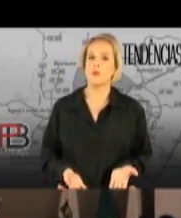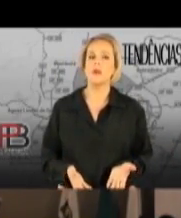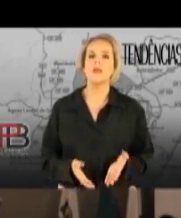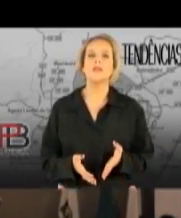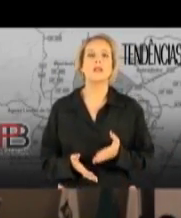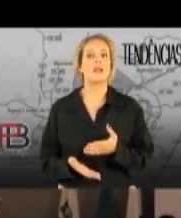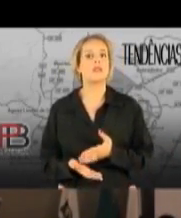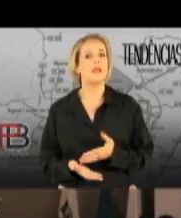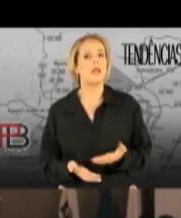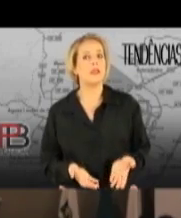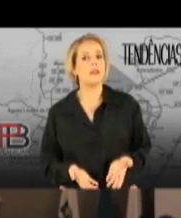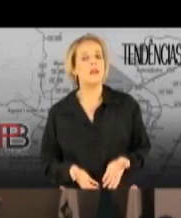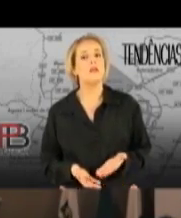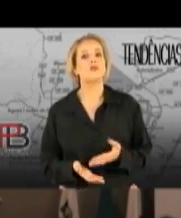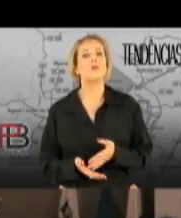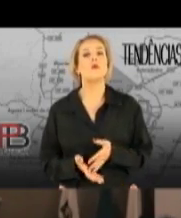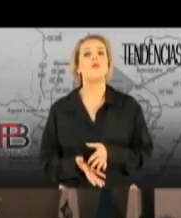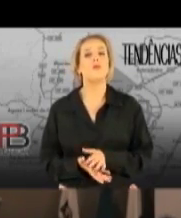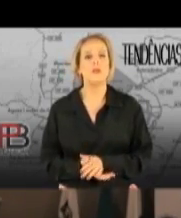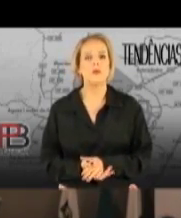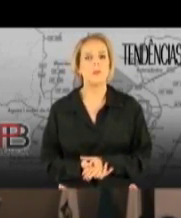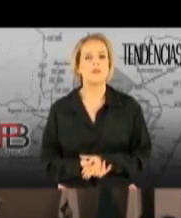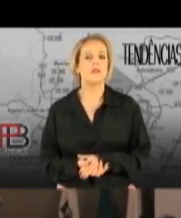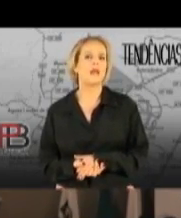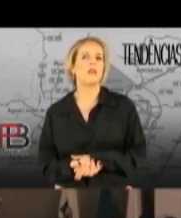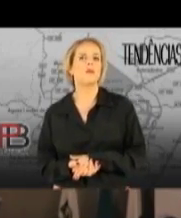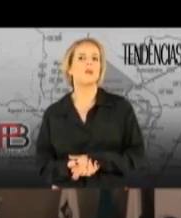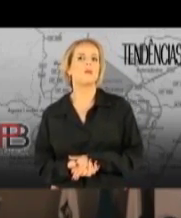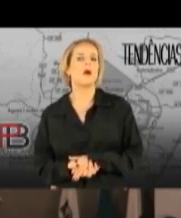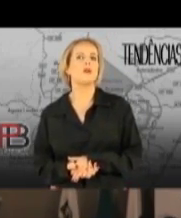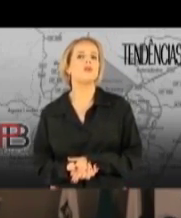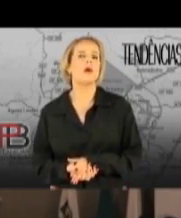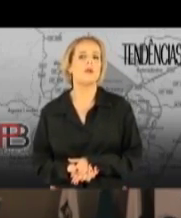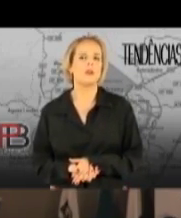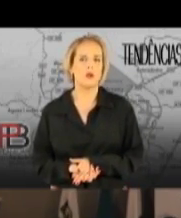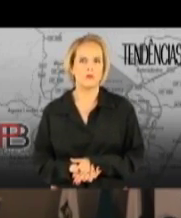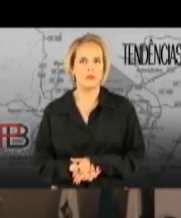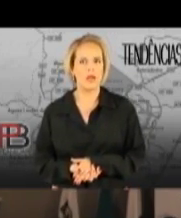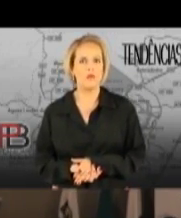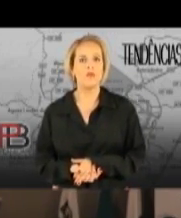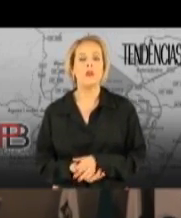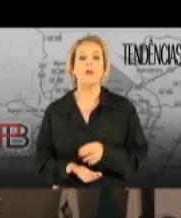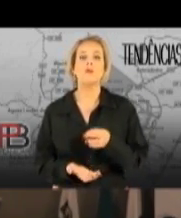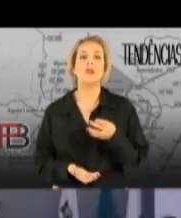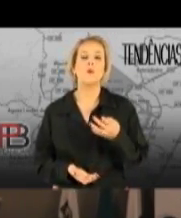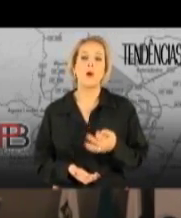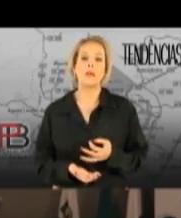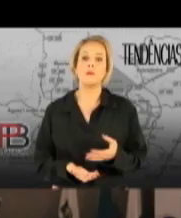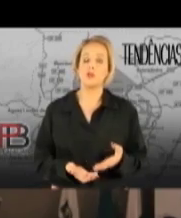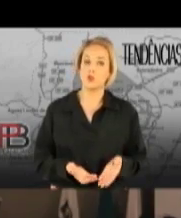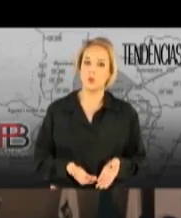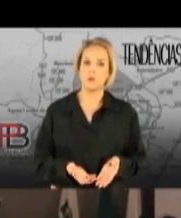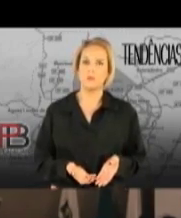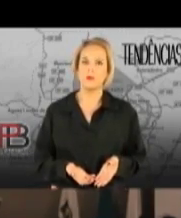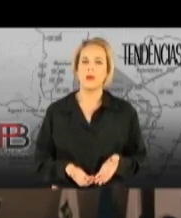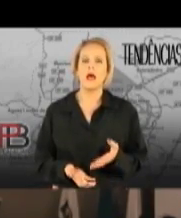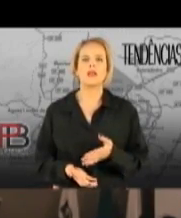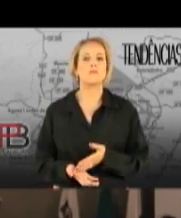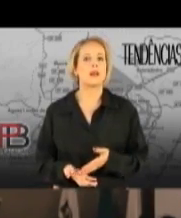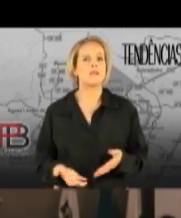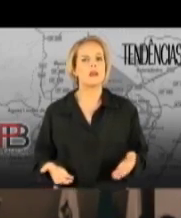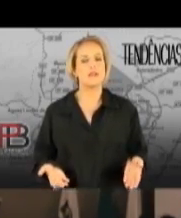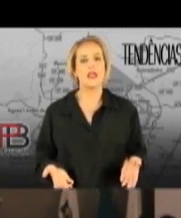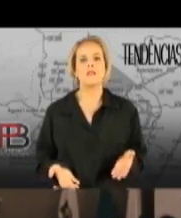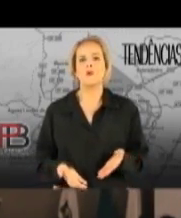de julho esclarecia ainda sobre o ofício apresentado ao Tribunal Regional Eleitoral do DF no dia 4 de julho.